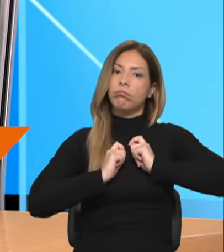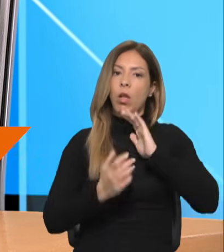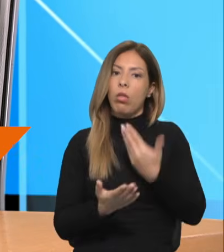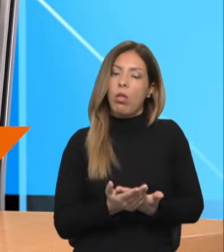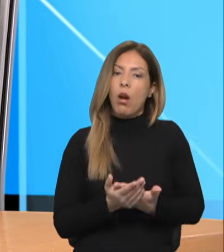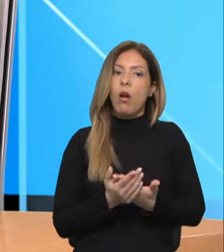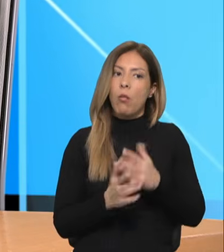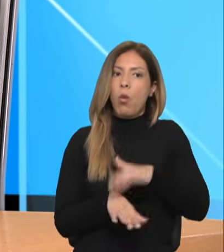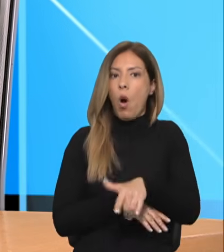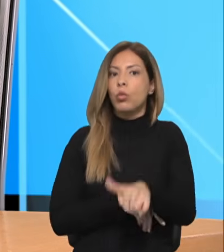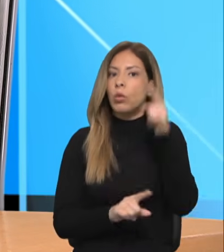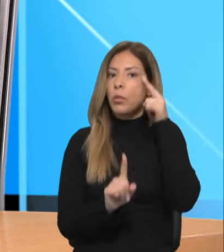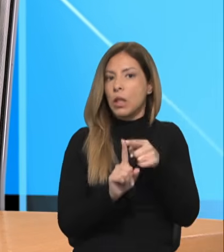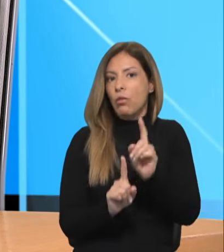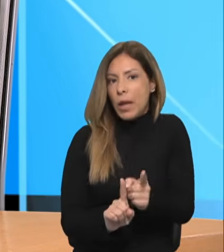sentido de